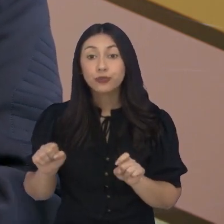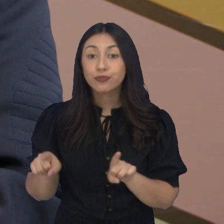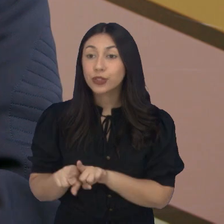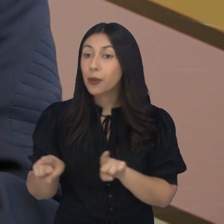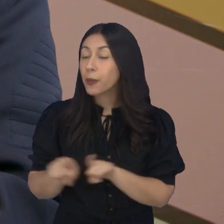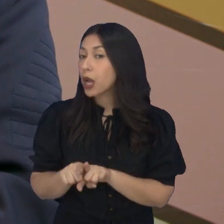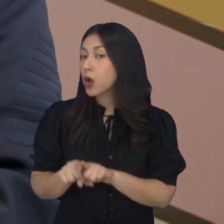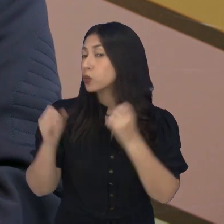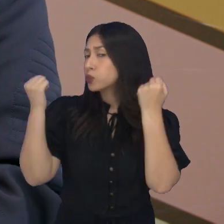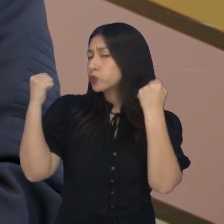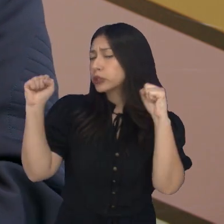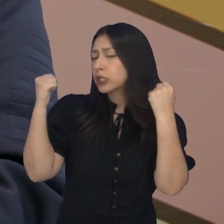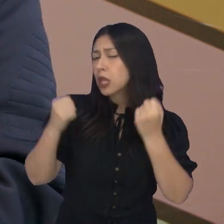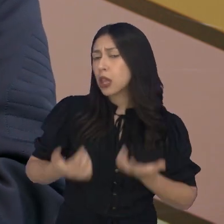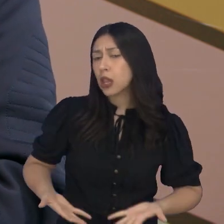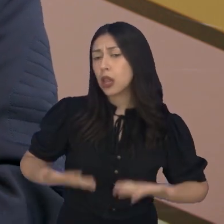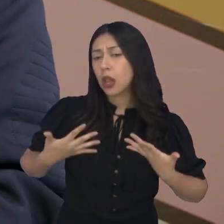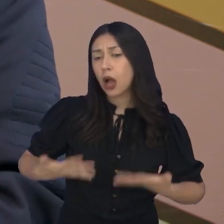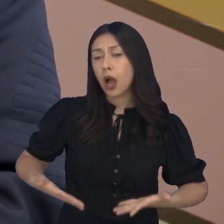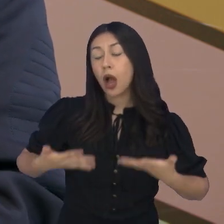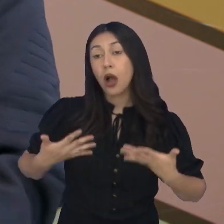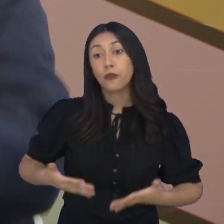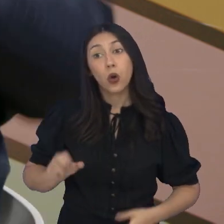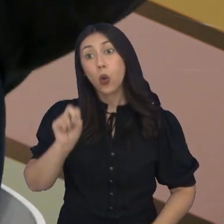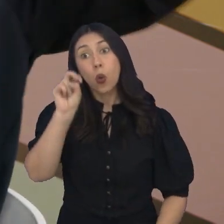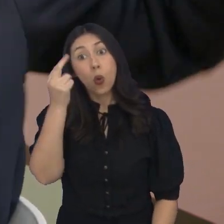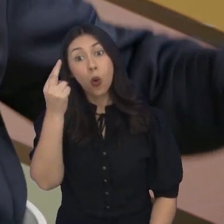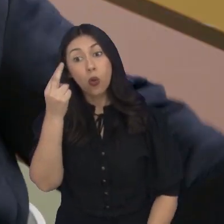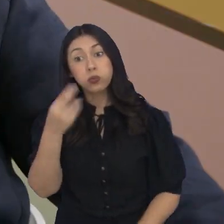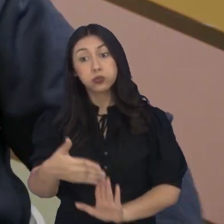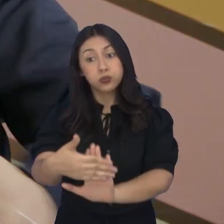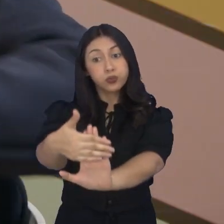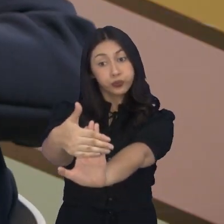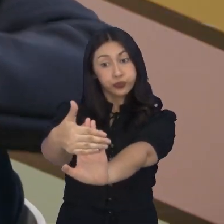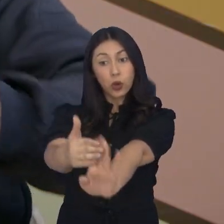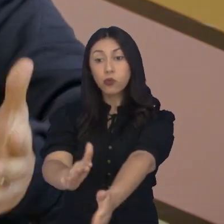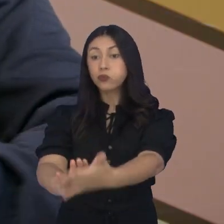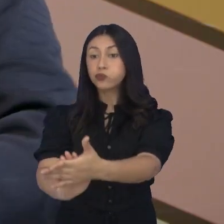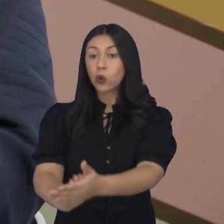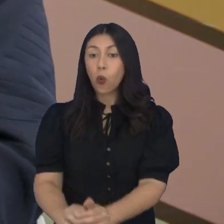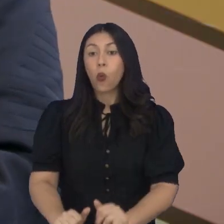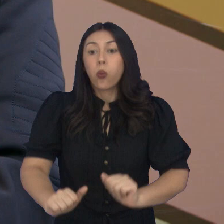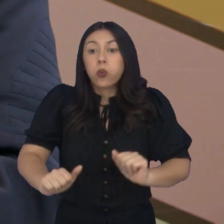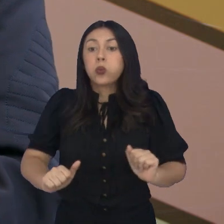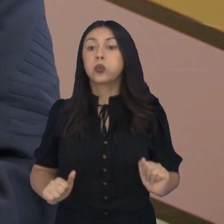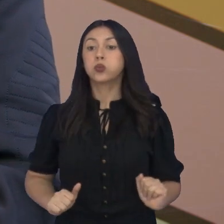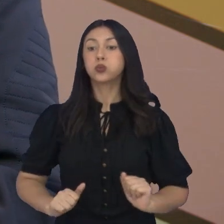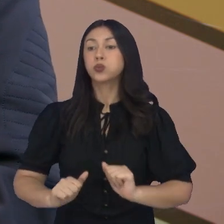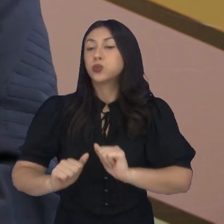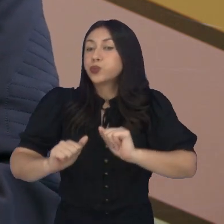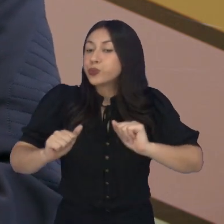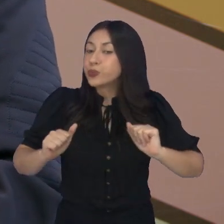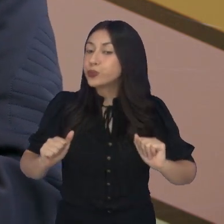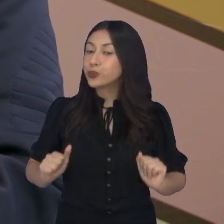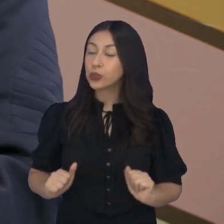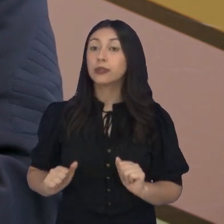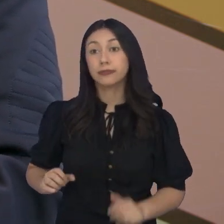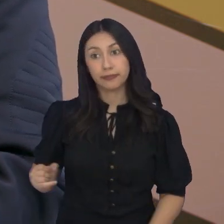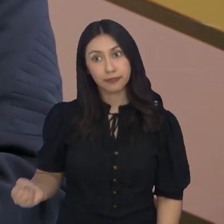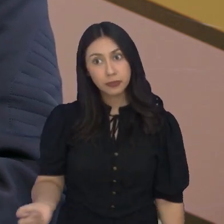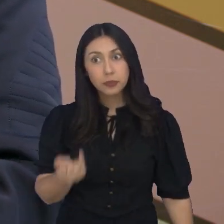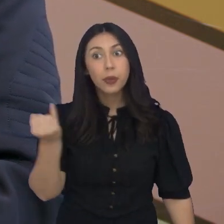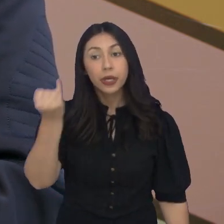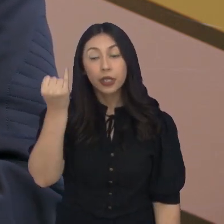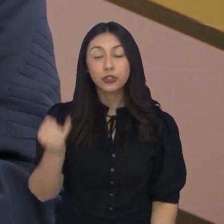intensidade mais leve, pode ser um exercício de alongamento, de mobilidade articular, né? E isso é super importante.